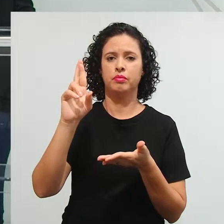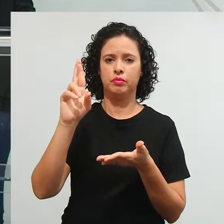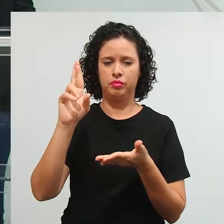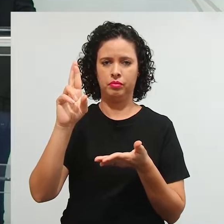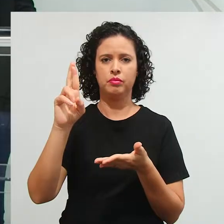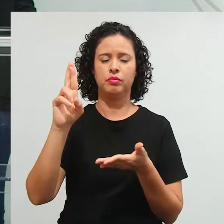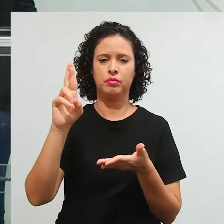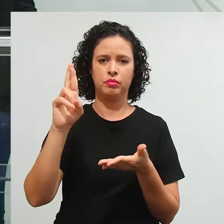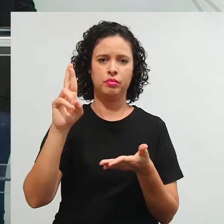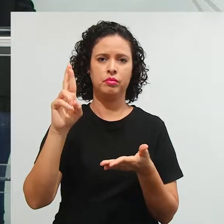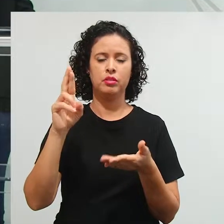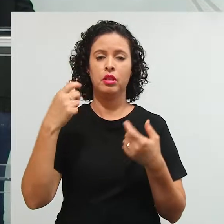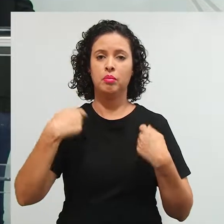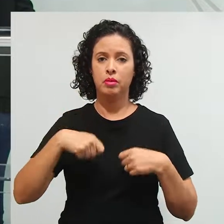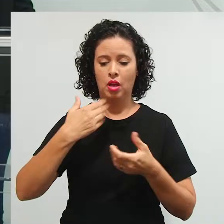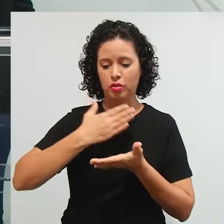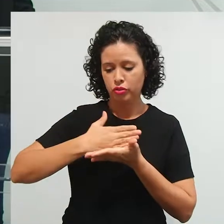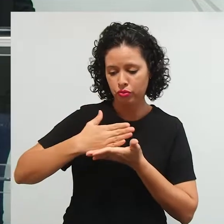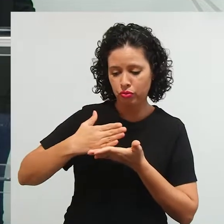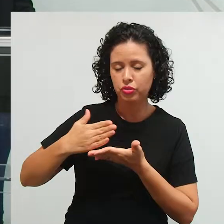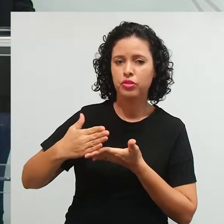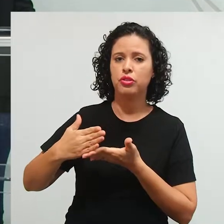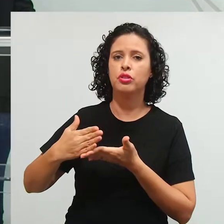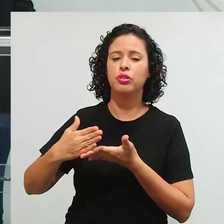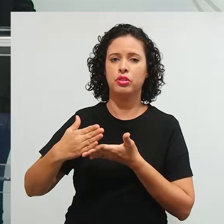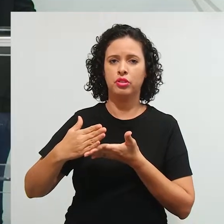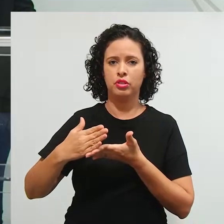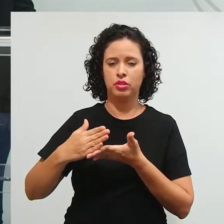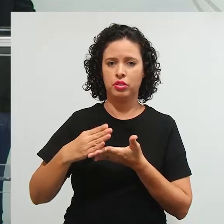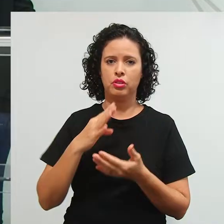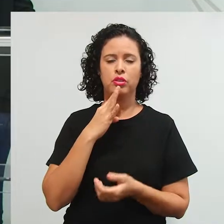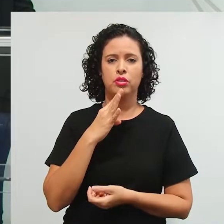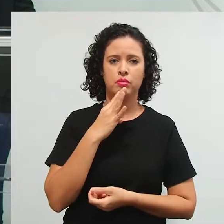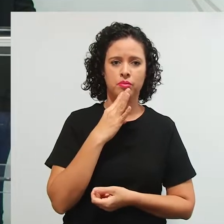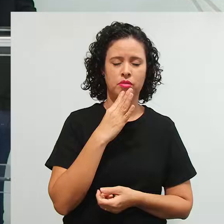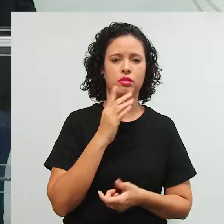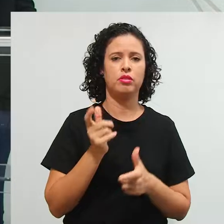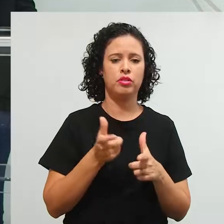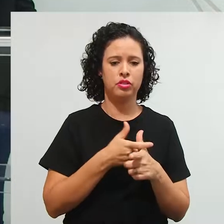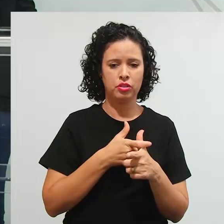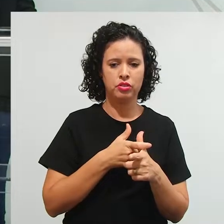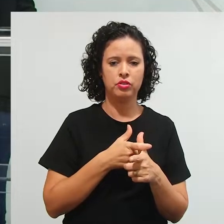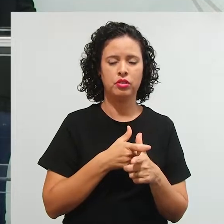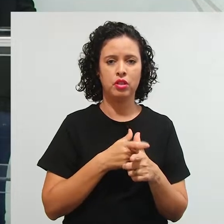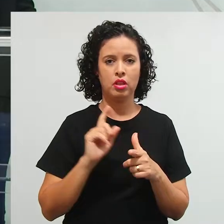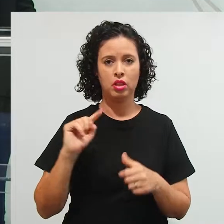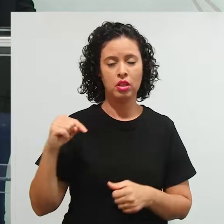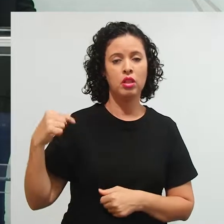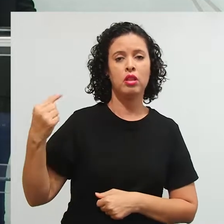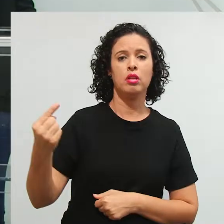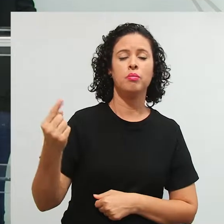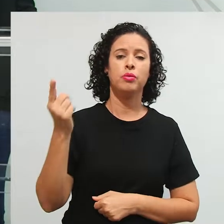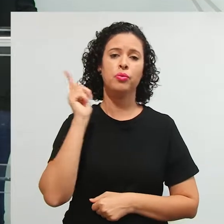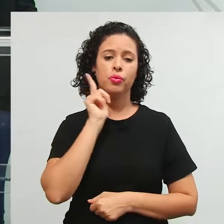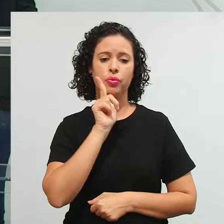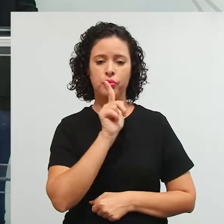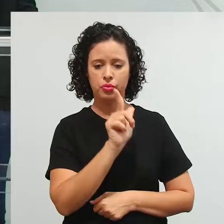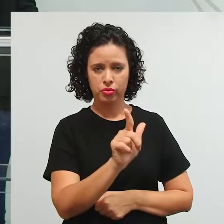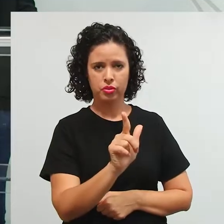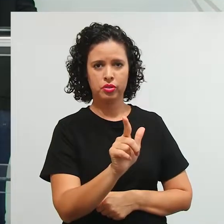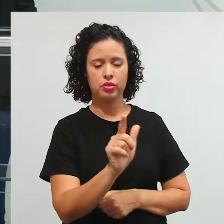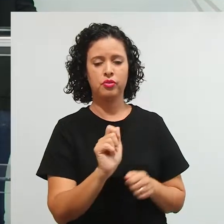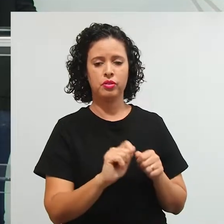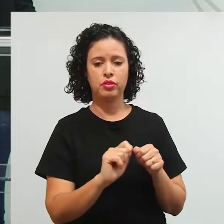o ordenador de despesa tem que ratificar esse reconhecimento de dívida, para somente a partir daí